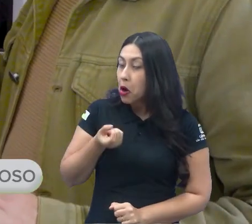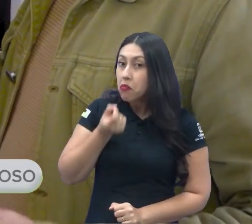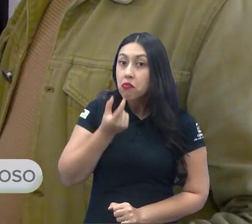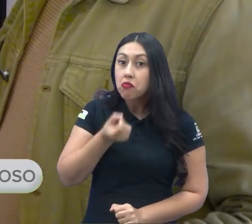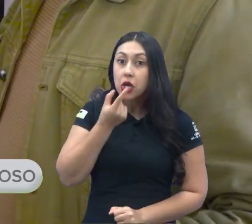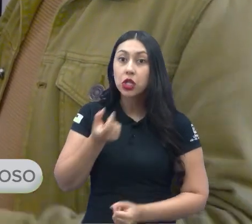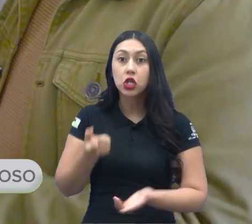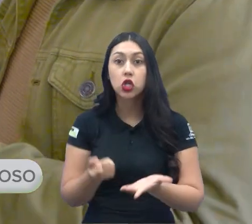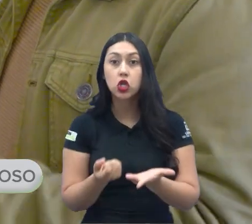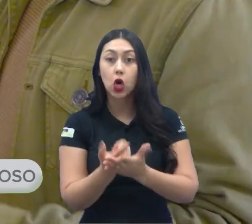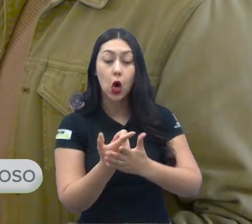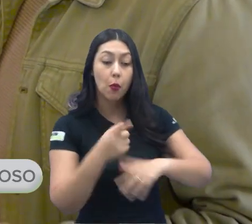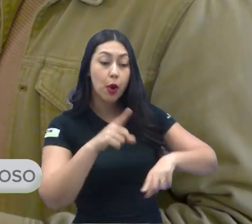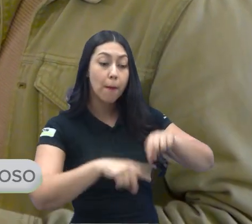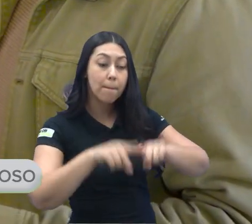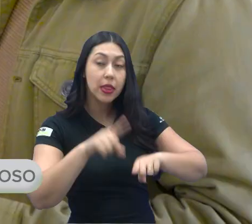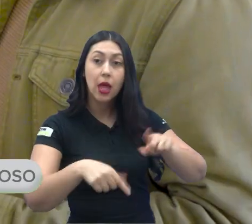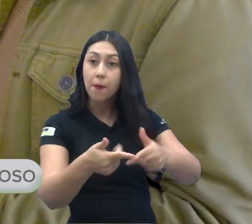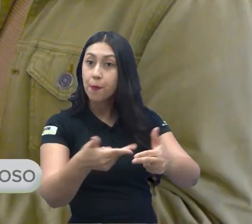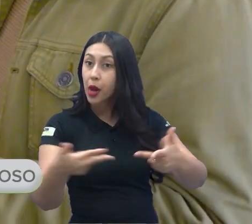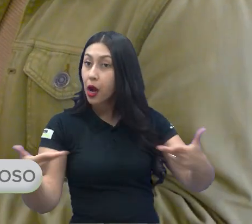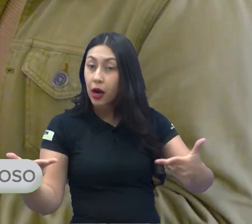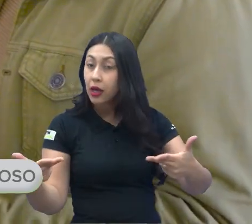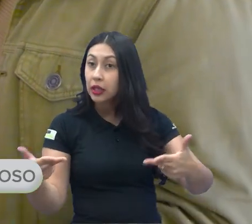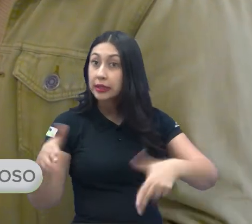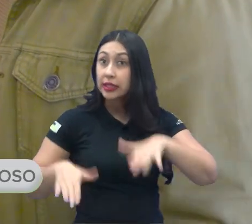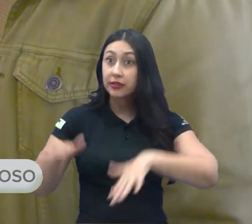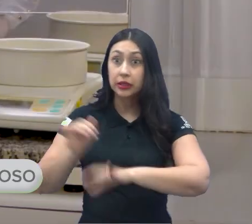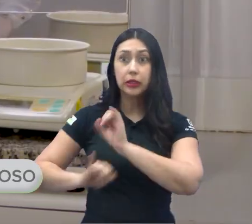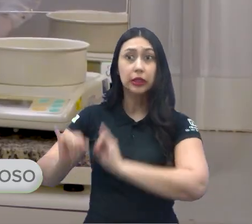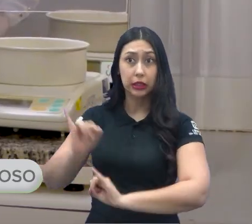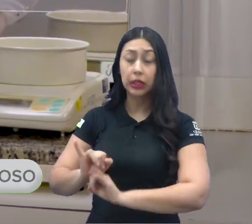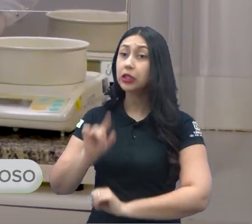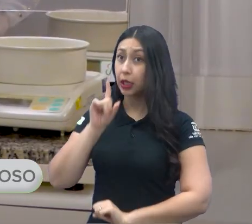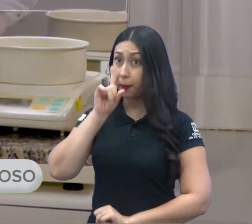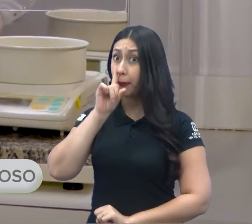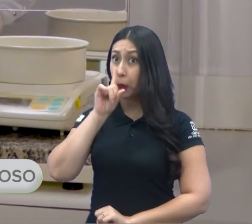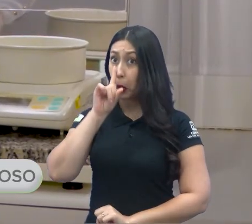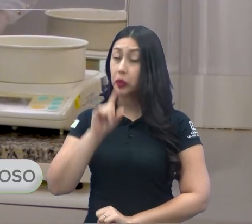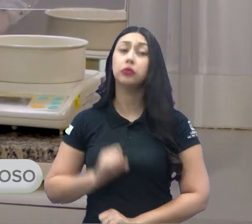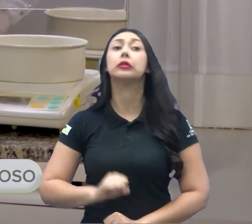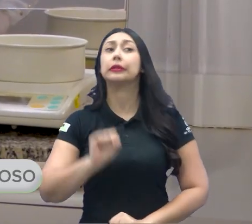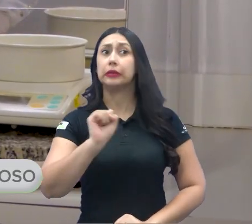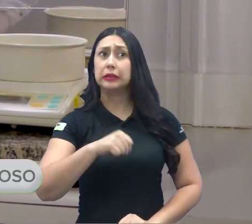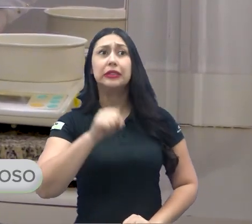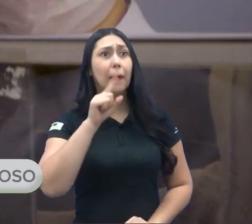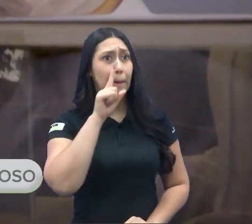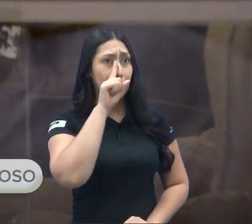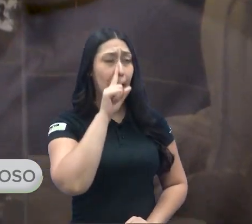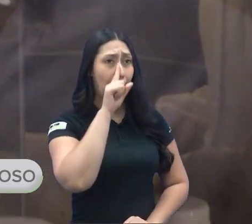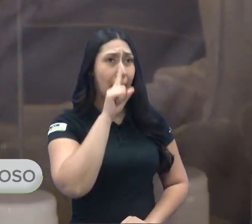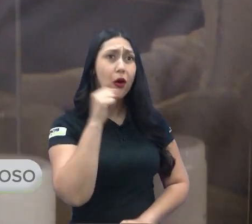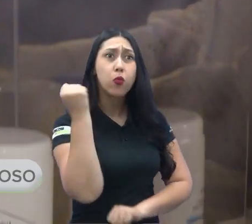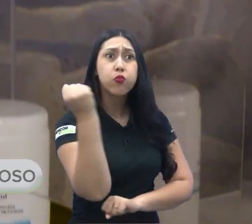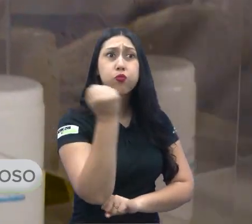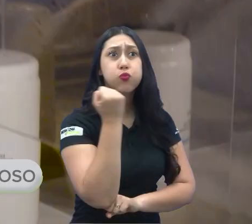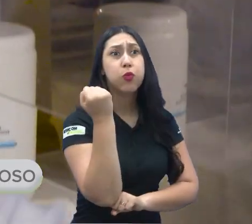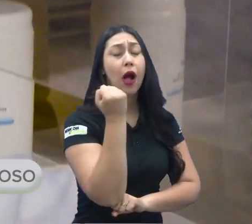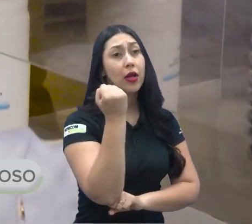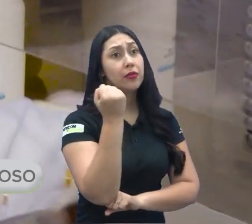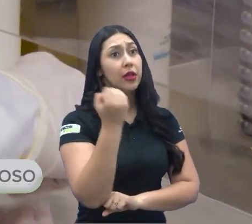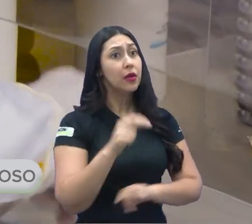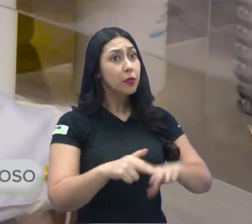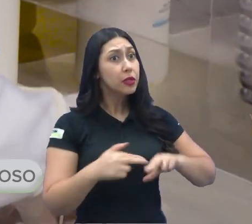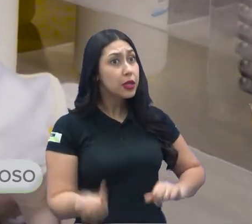coisa no mercado, que a internet oferece. Isso é um risco, né? Com certeza, é um risco gravíssimo e muito importante da gente falar. A